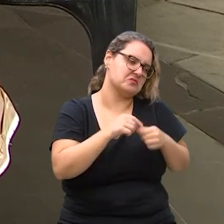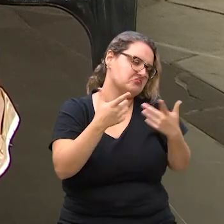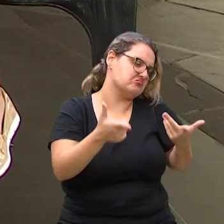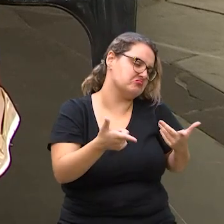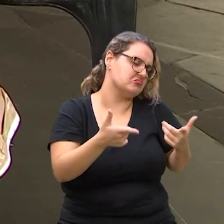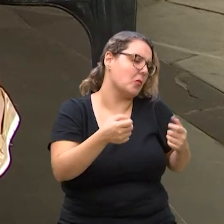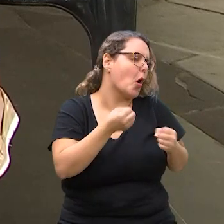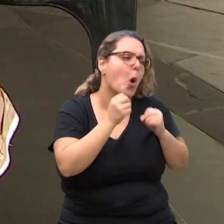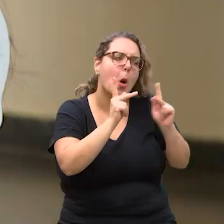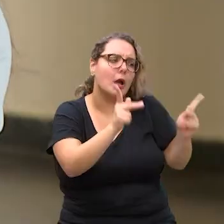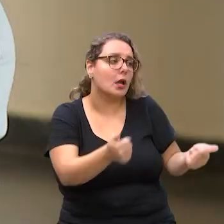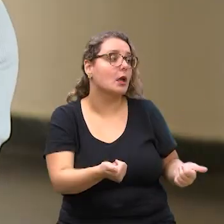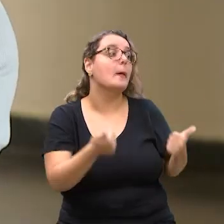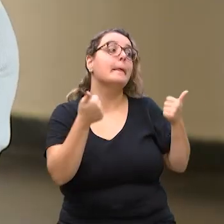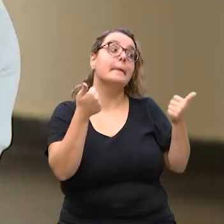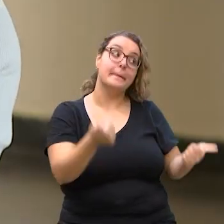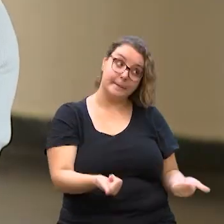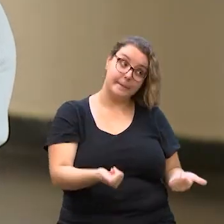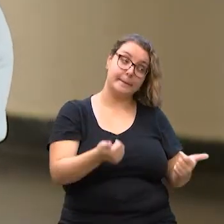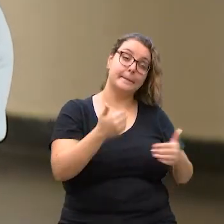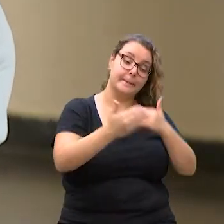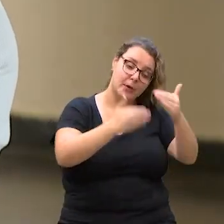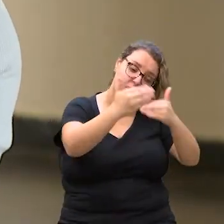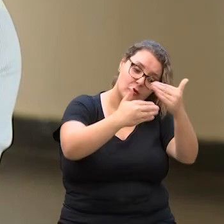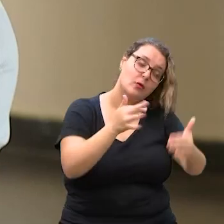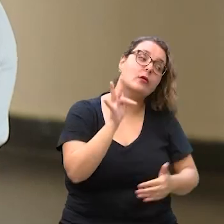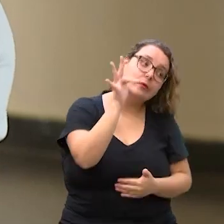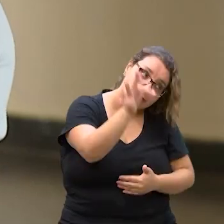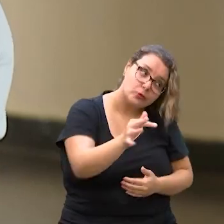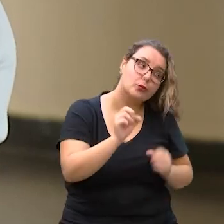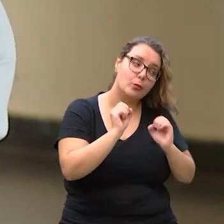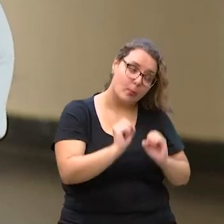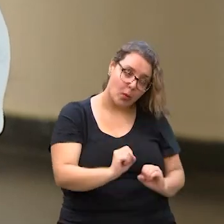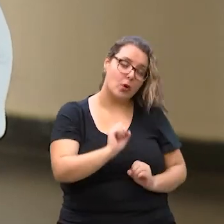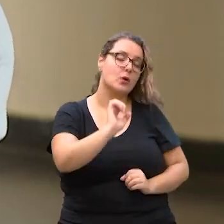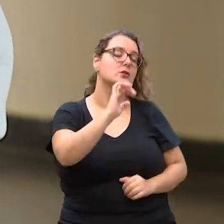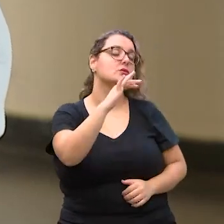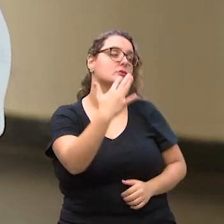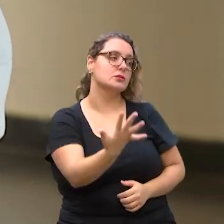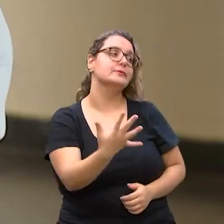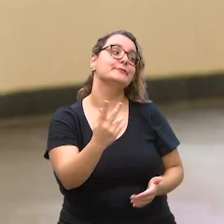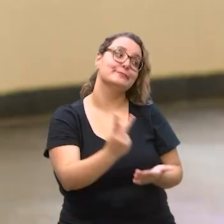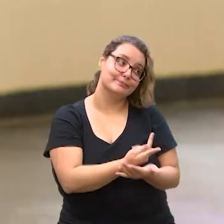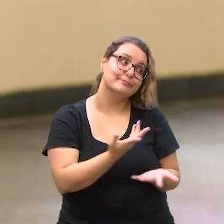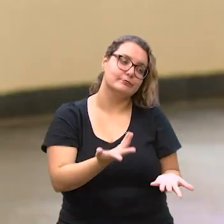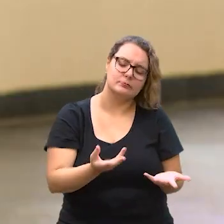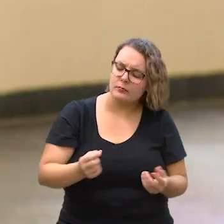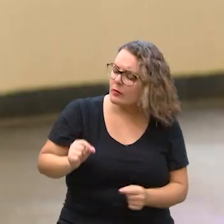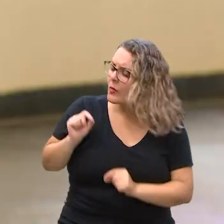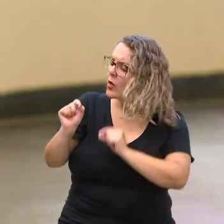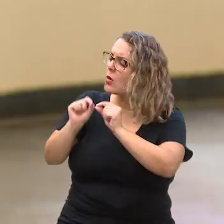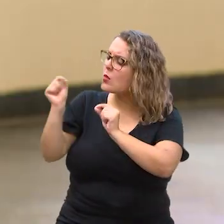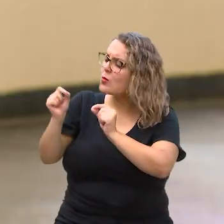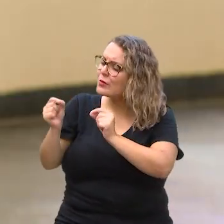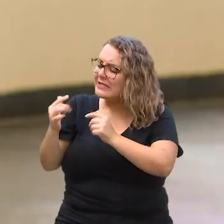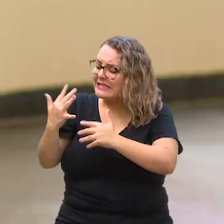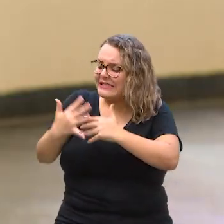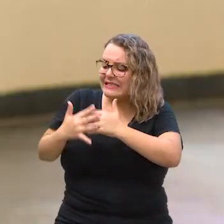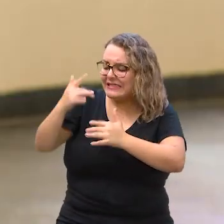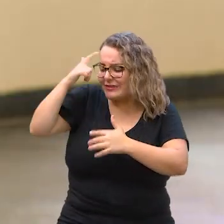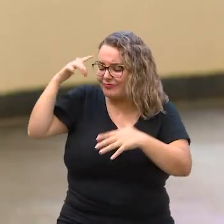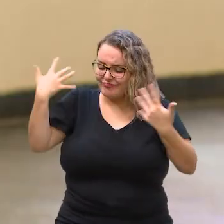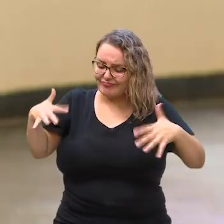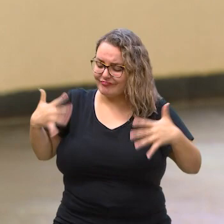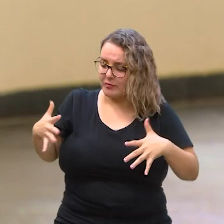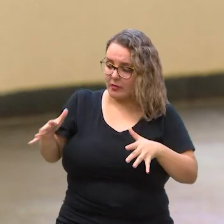lide com as consequências. Mas saiba que isso pode te custar em algum momento também. O que atormenta mais um